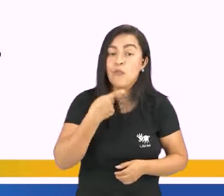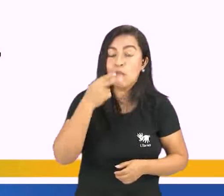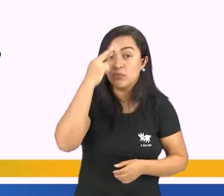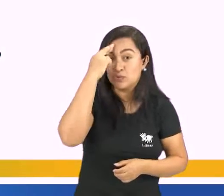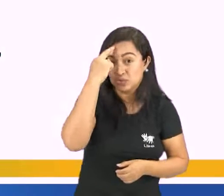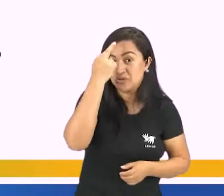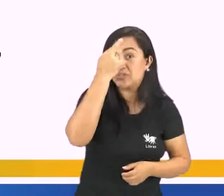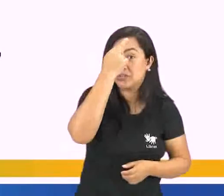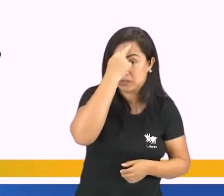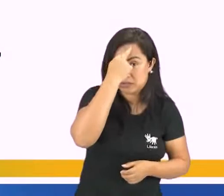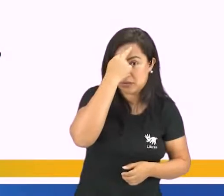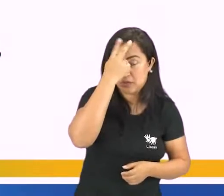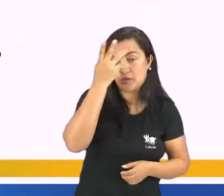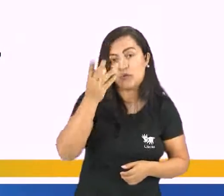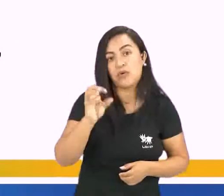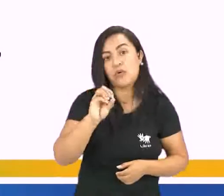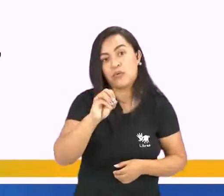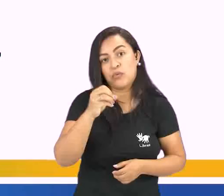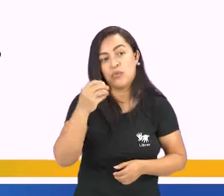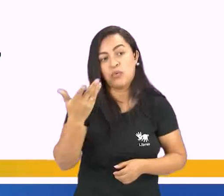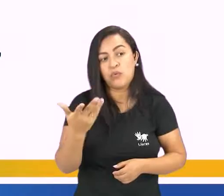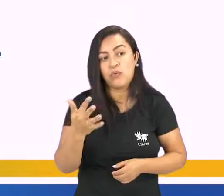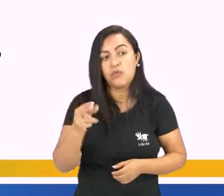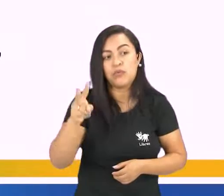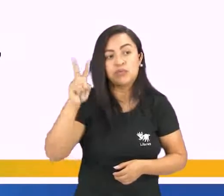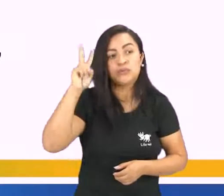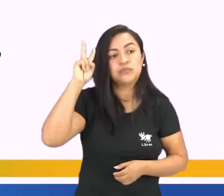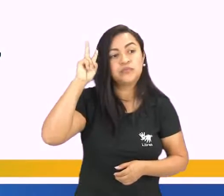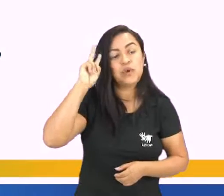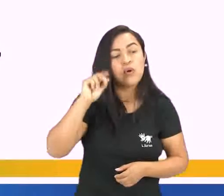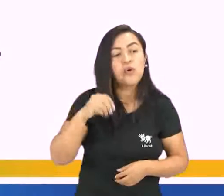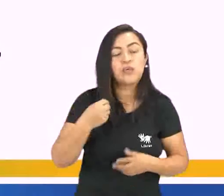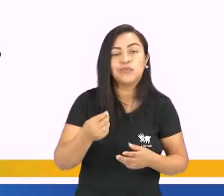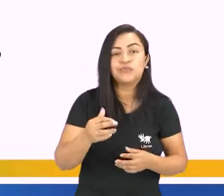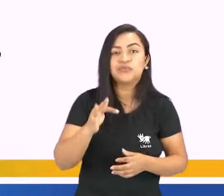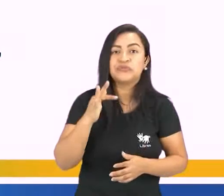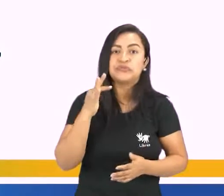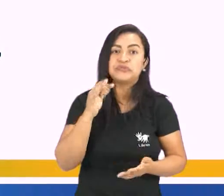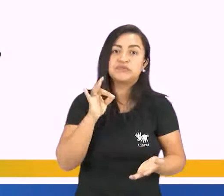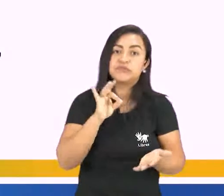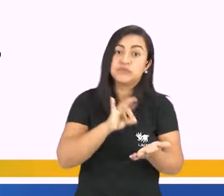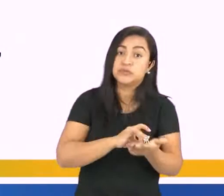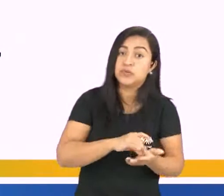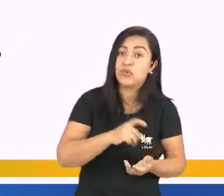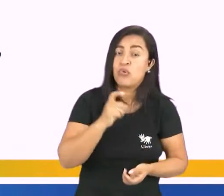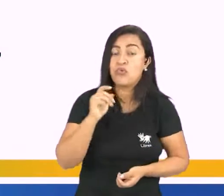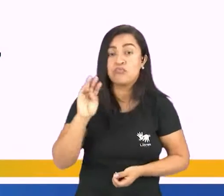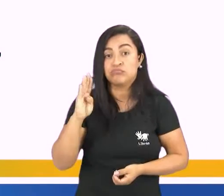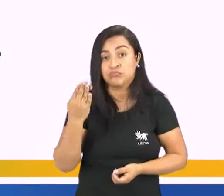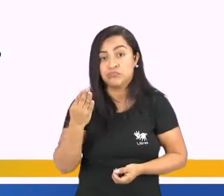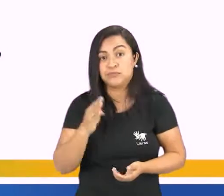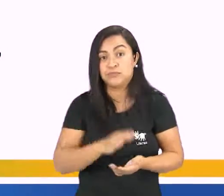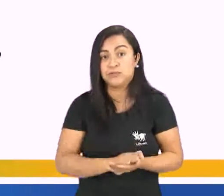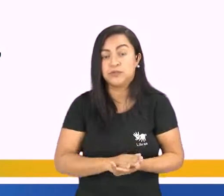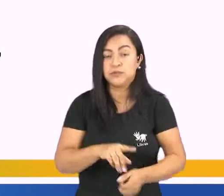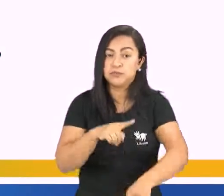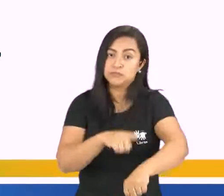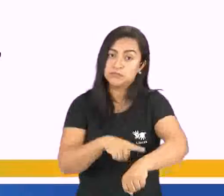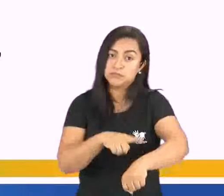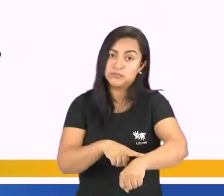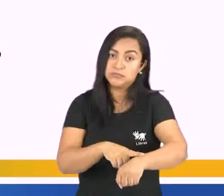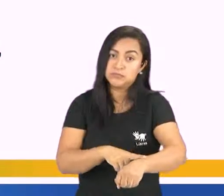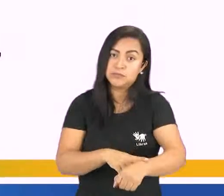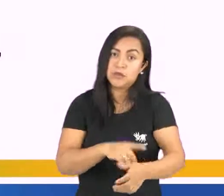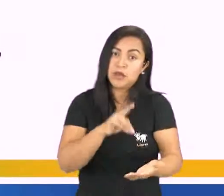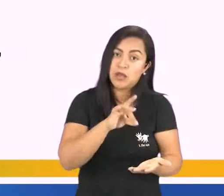história real ou fictícia, que ocorre em um lugar e tempo concreto. En